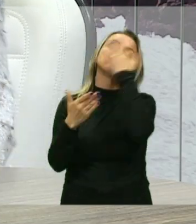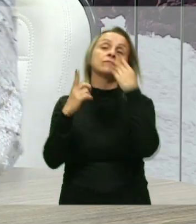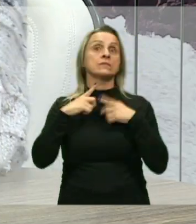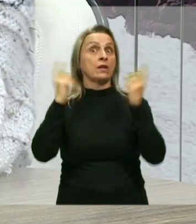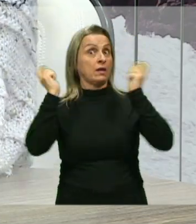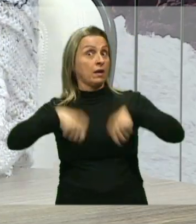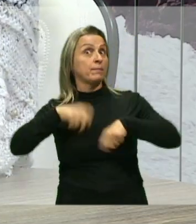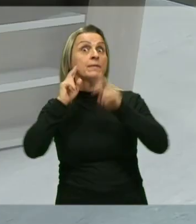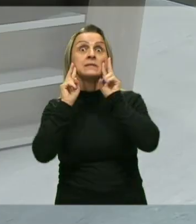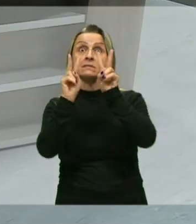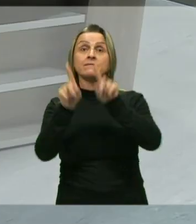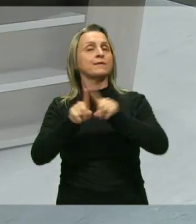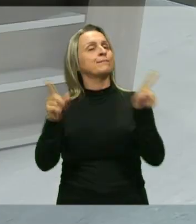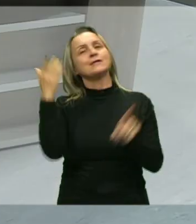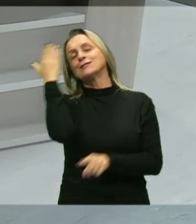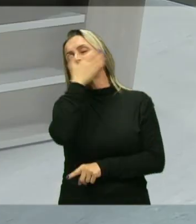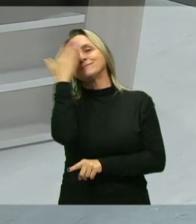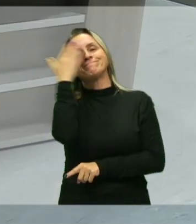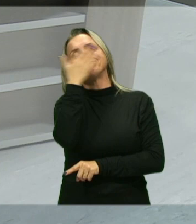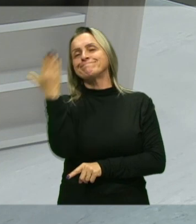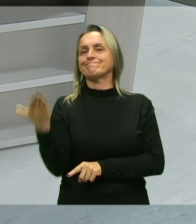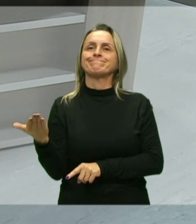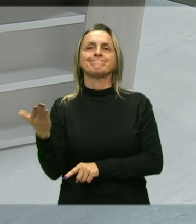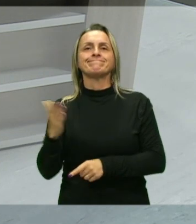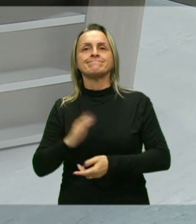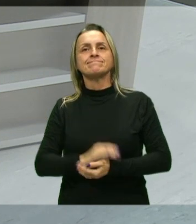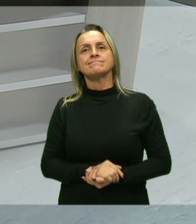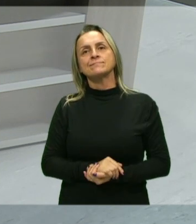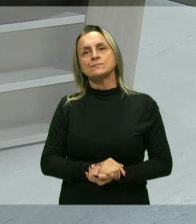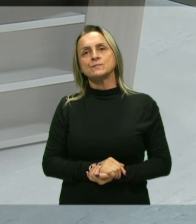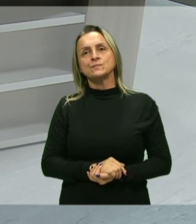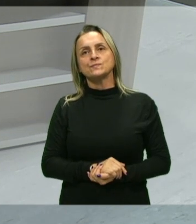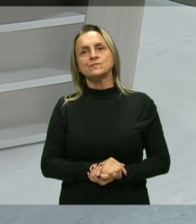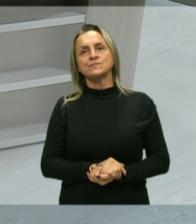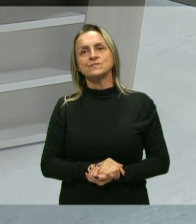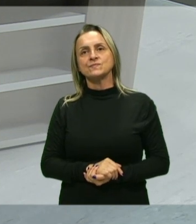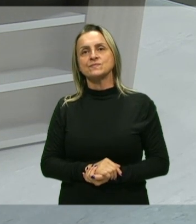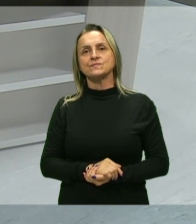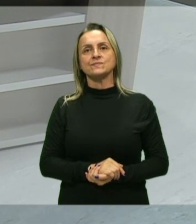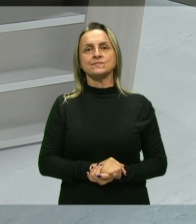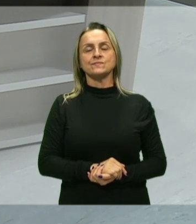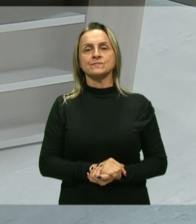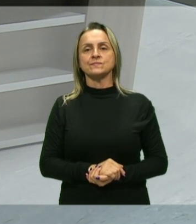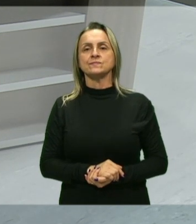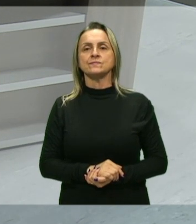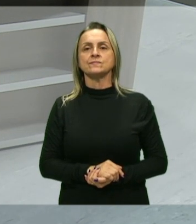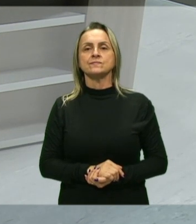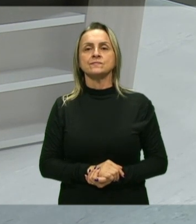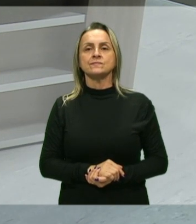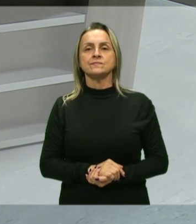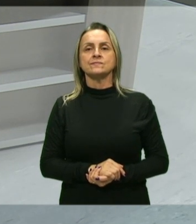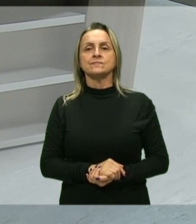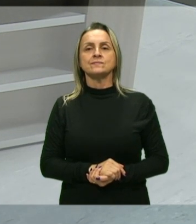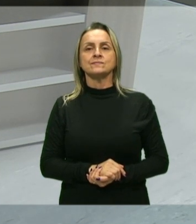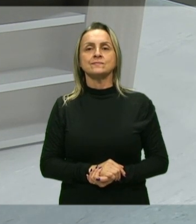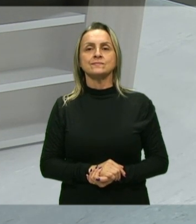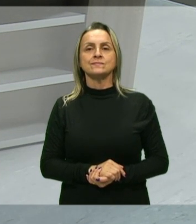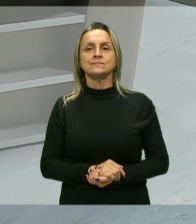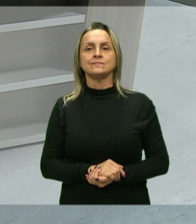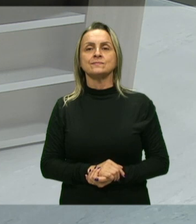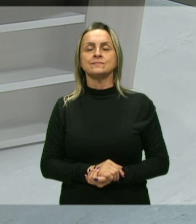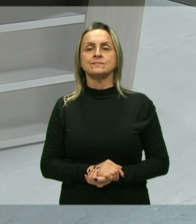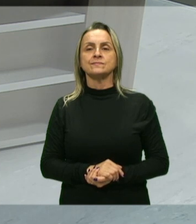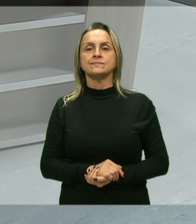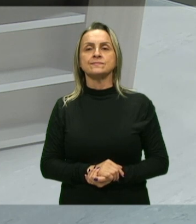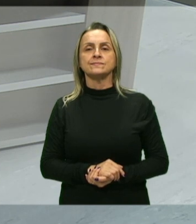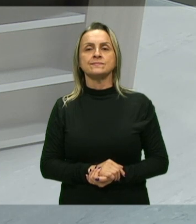enxergar, mas não enxergam. Elas não veem de fato, né? E como a gente sempre diz assim, né, tinha